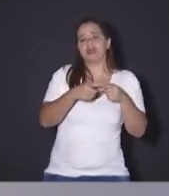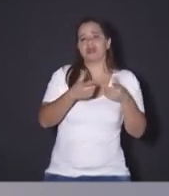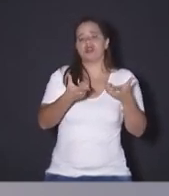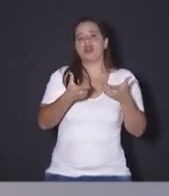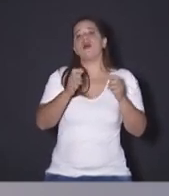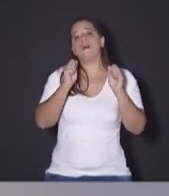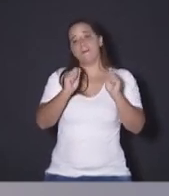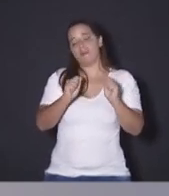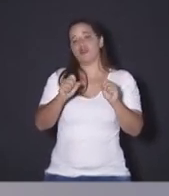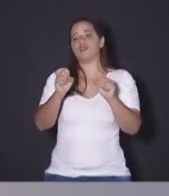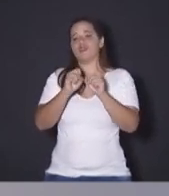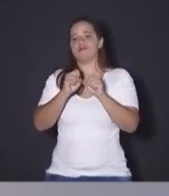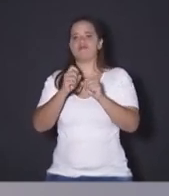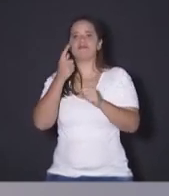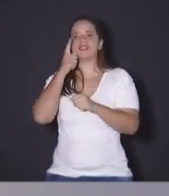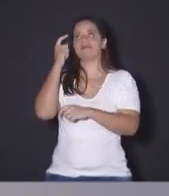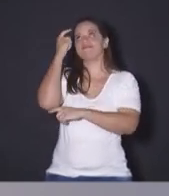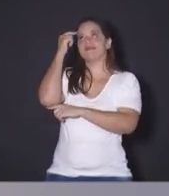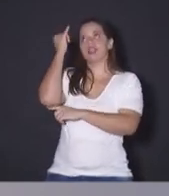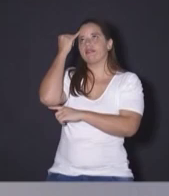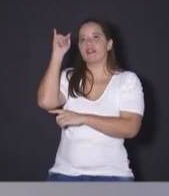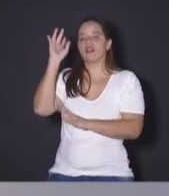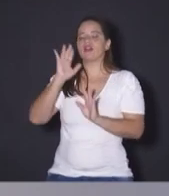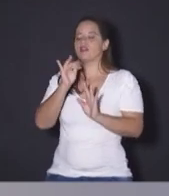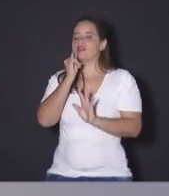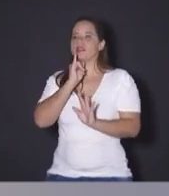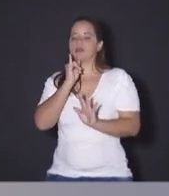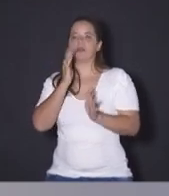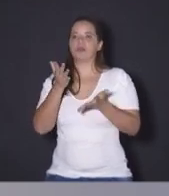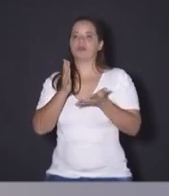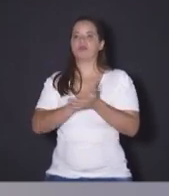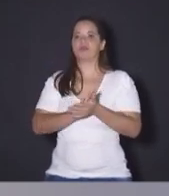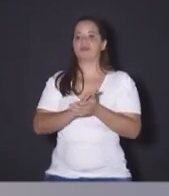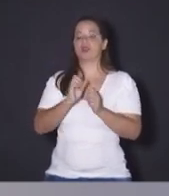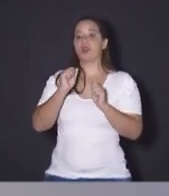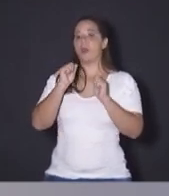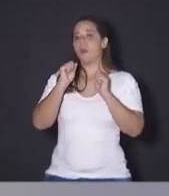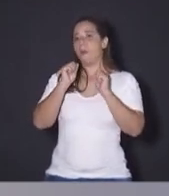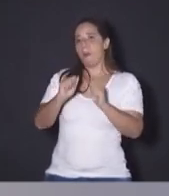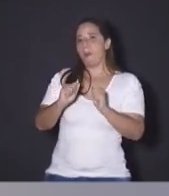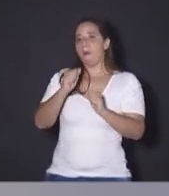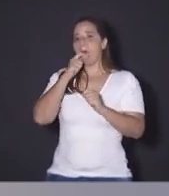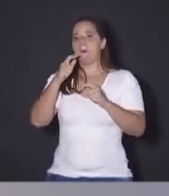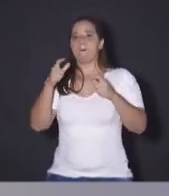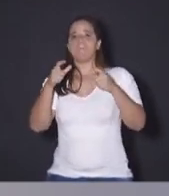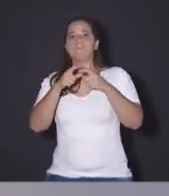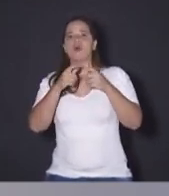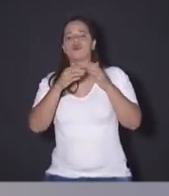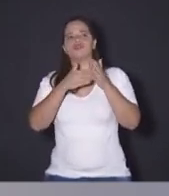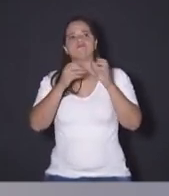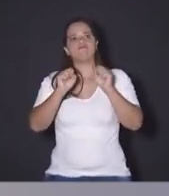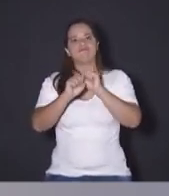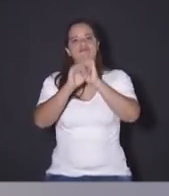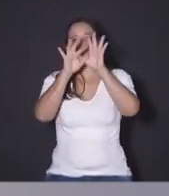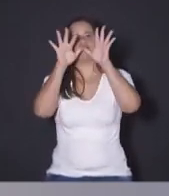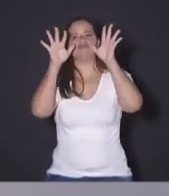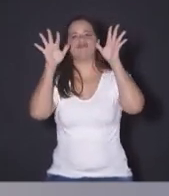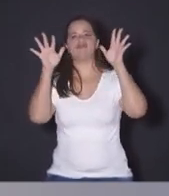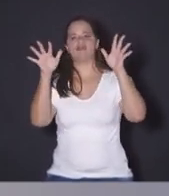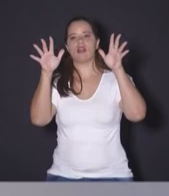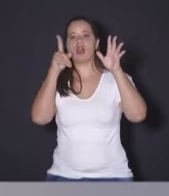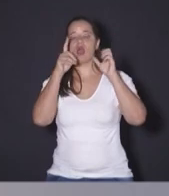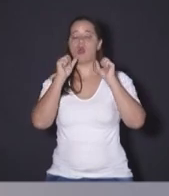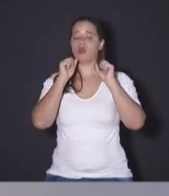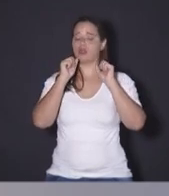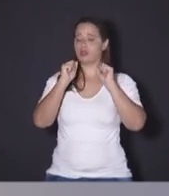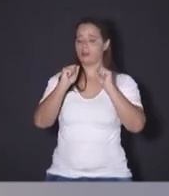pode fazer conjeturas por exemplo a eu posso mensurar mais claramente há o